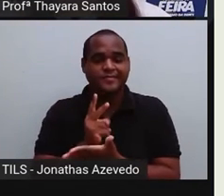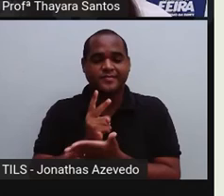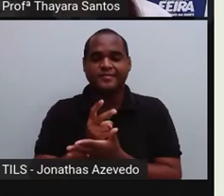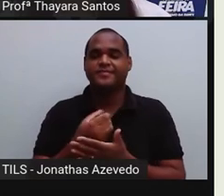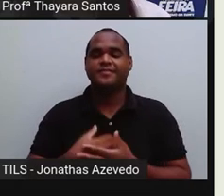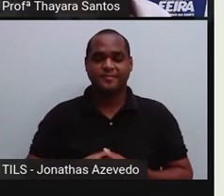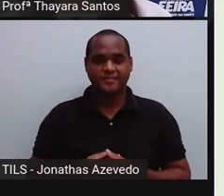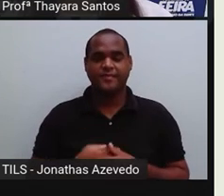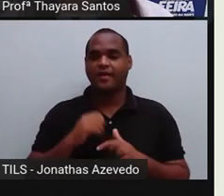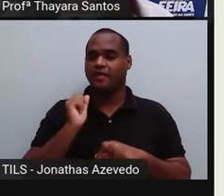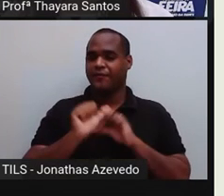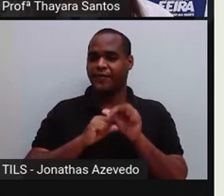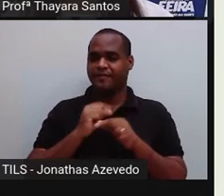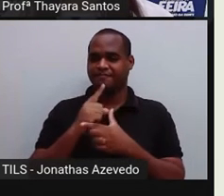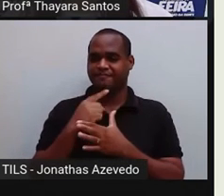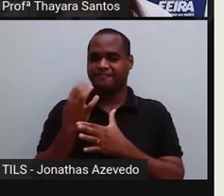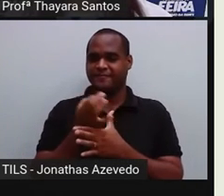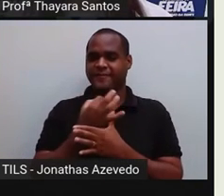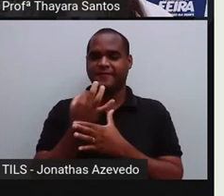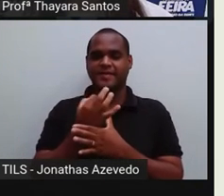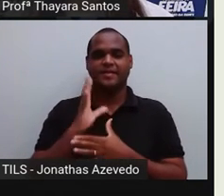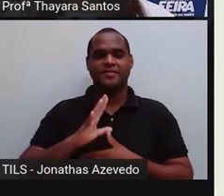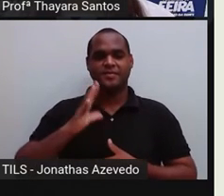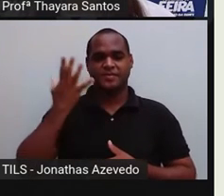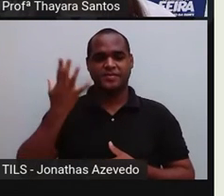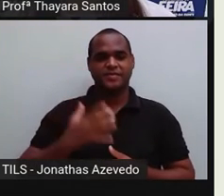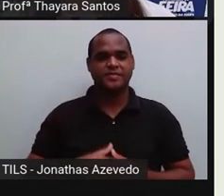isso, é uma transformação física que aconteceu aí.